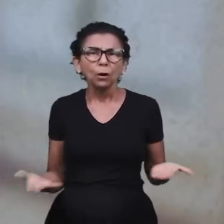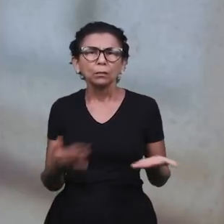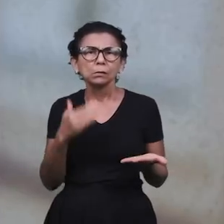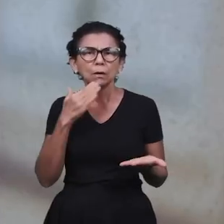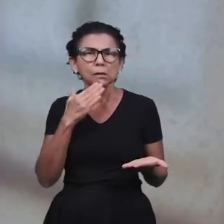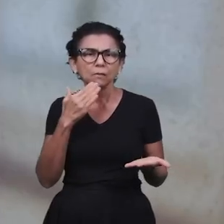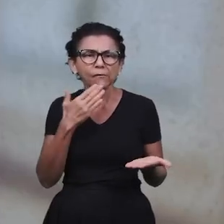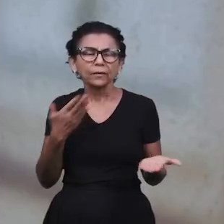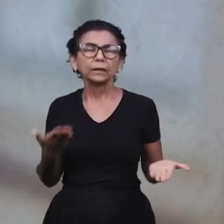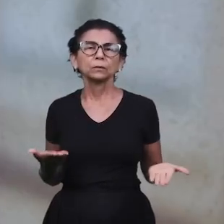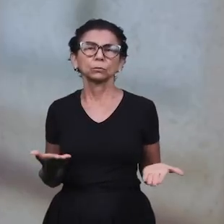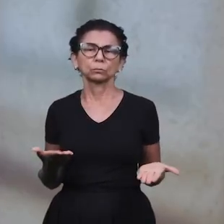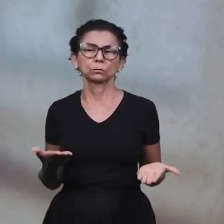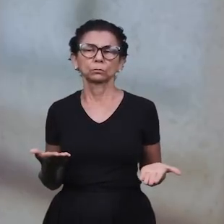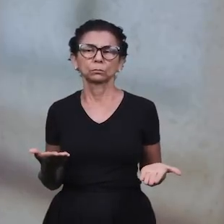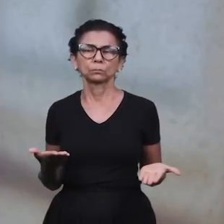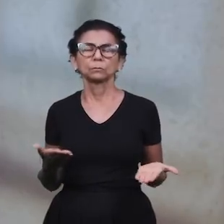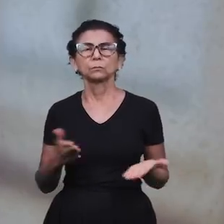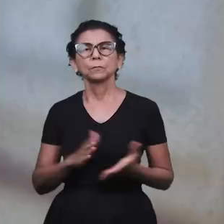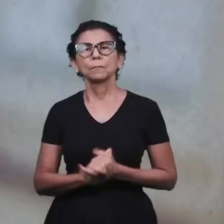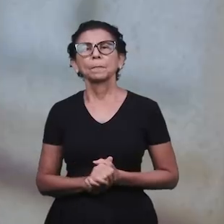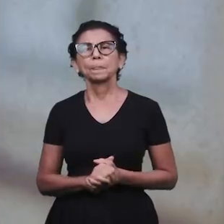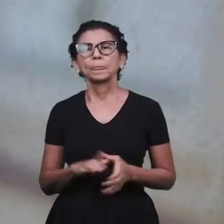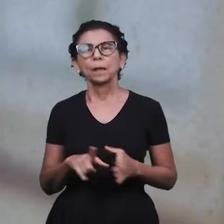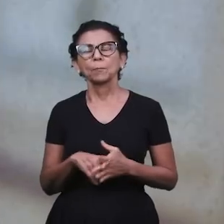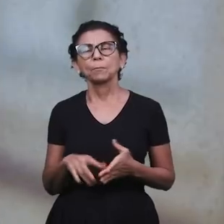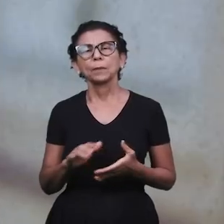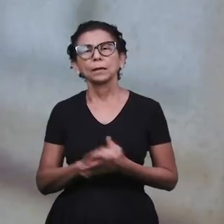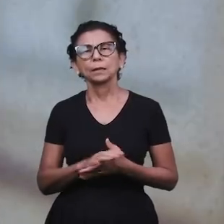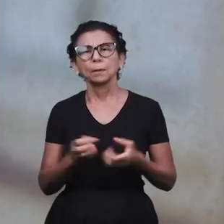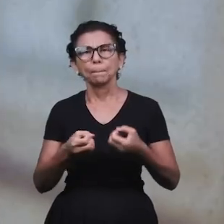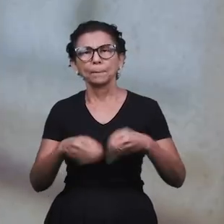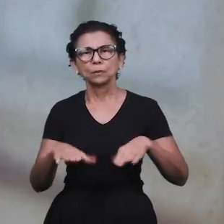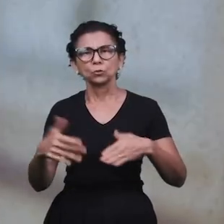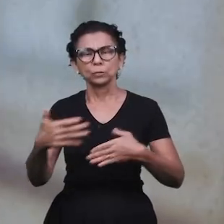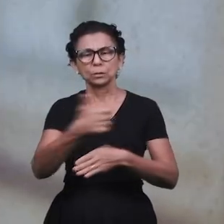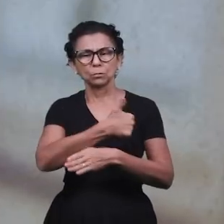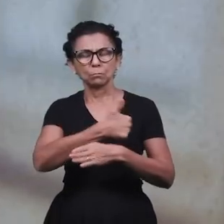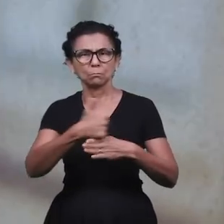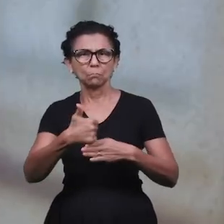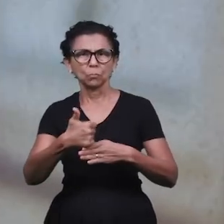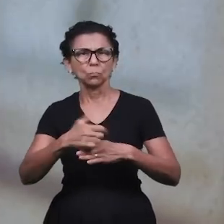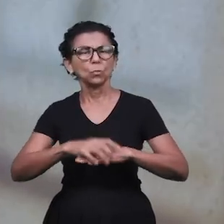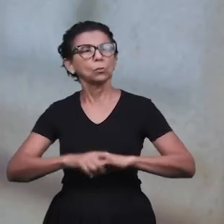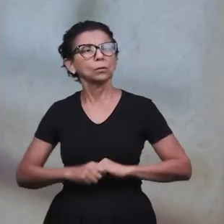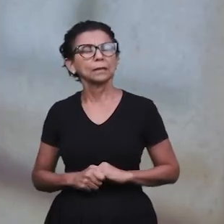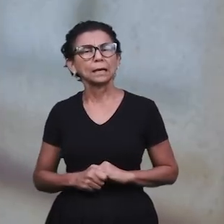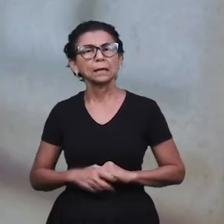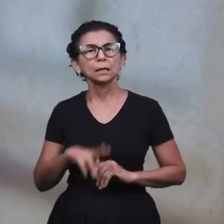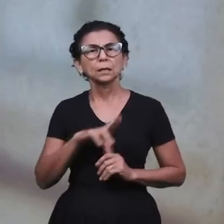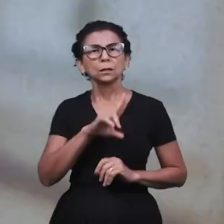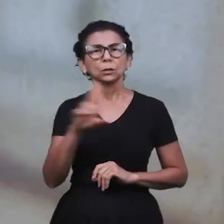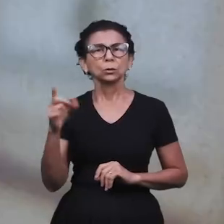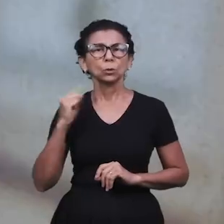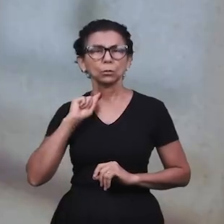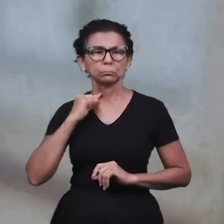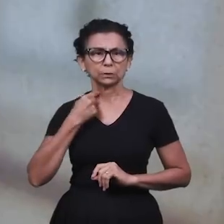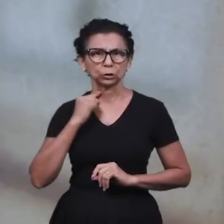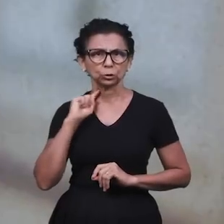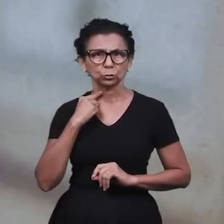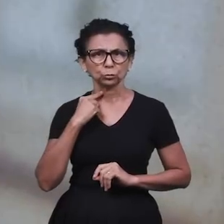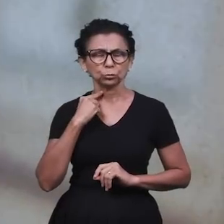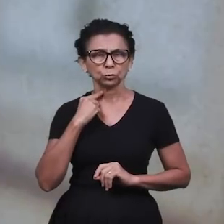devida. Também, digamos, danos morais ou materiais pela negativação indevida no seu nome,